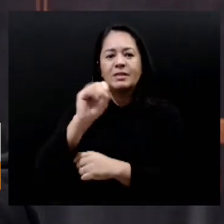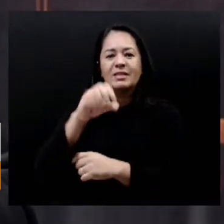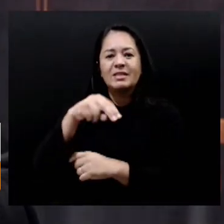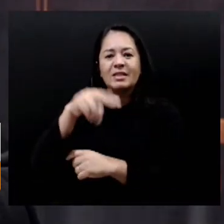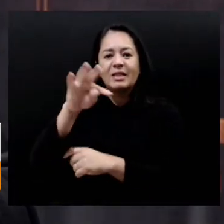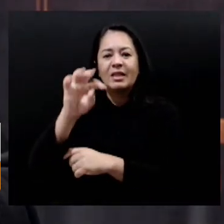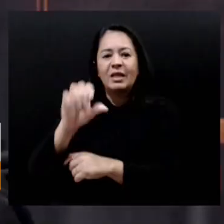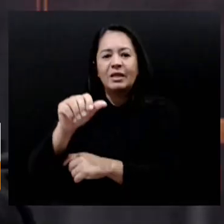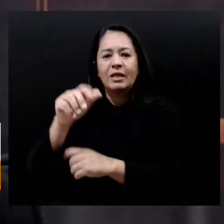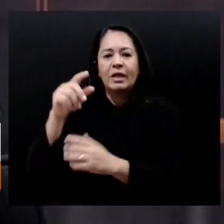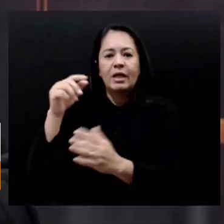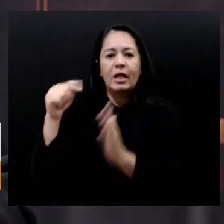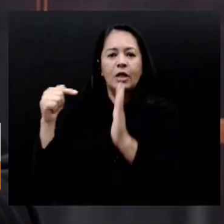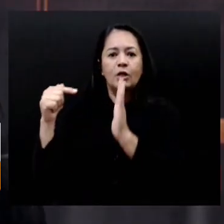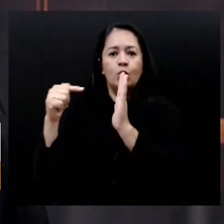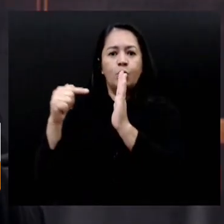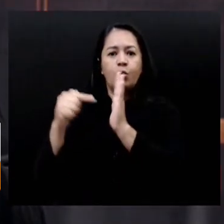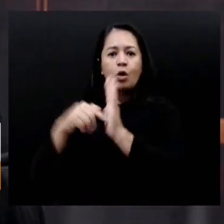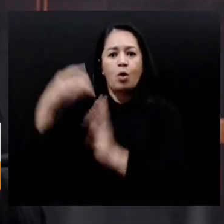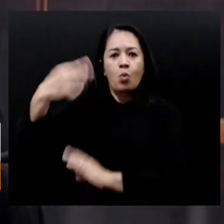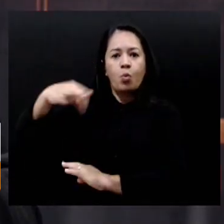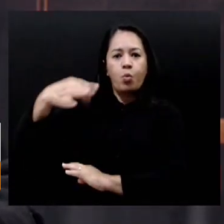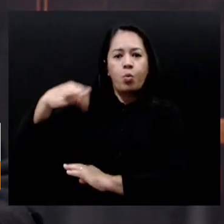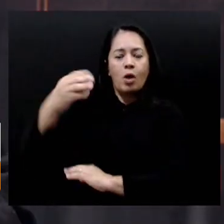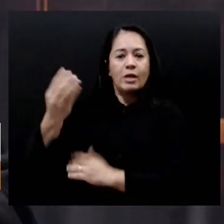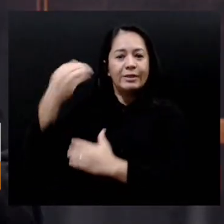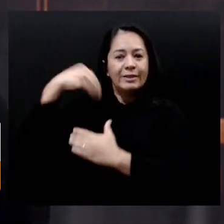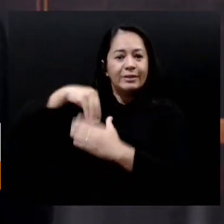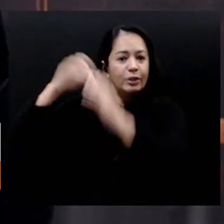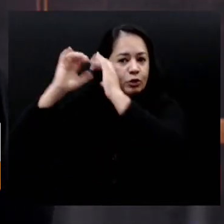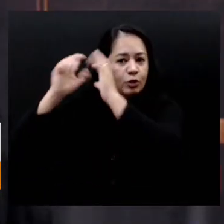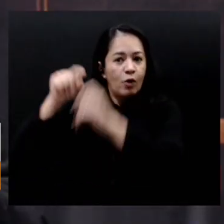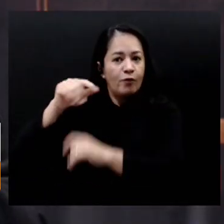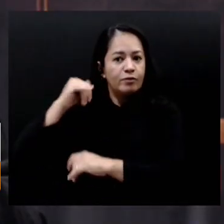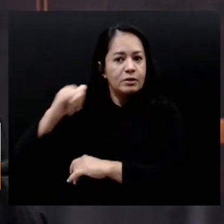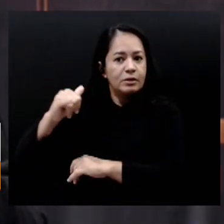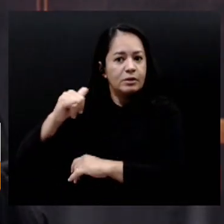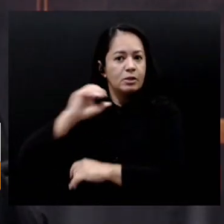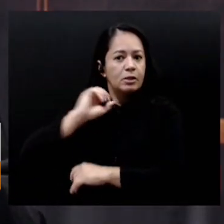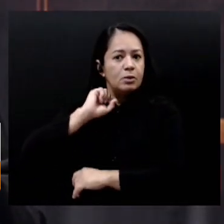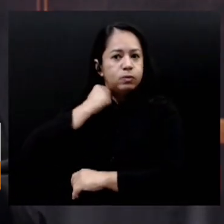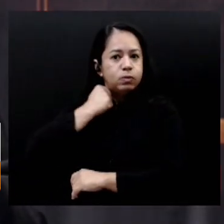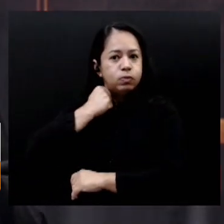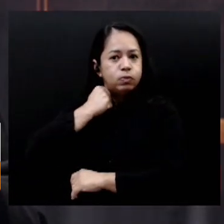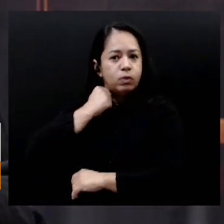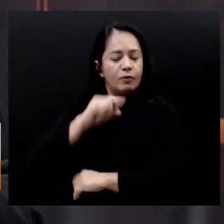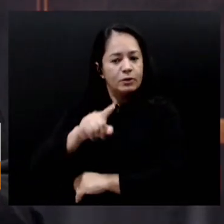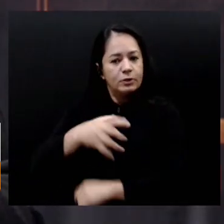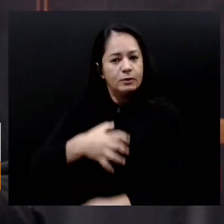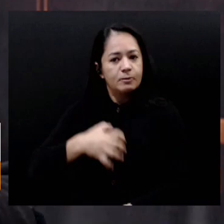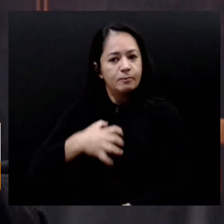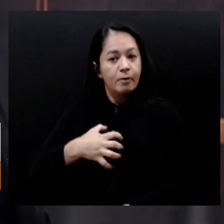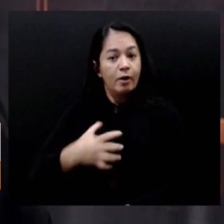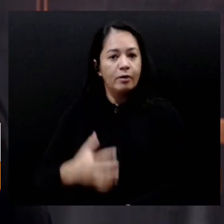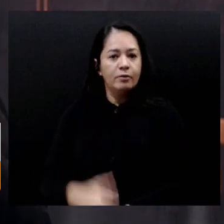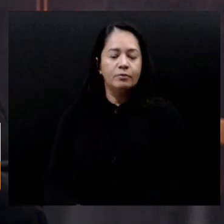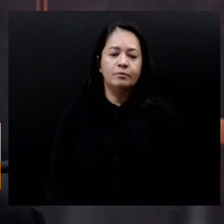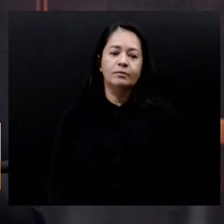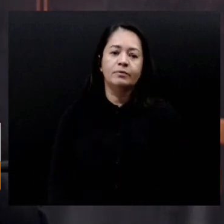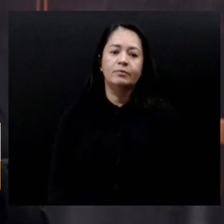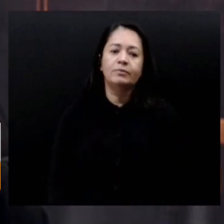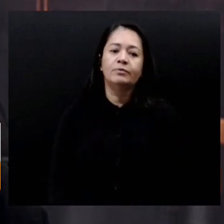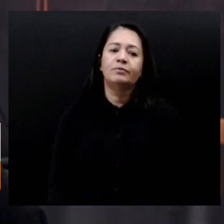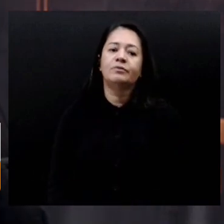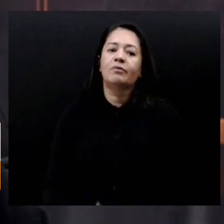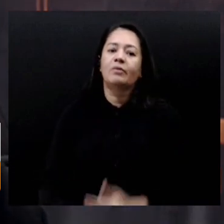nosso cérebro, avisando: você está estressado, você está ficando com raiva, né? Aí ela ativa o